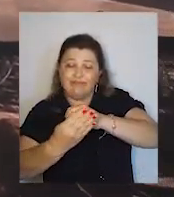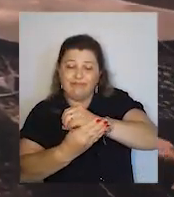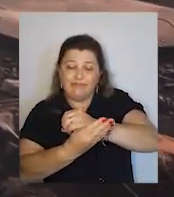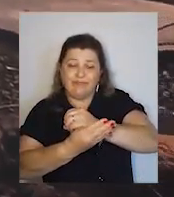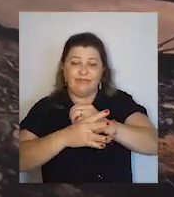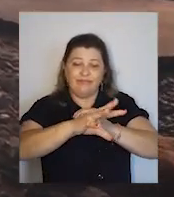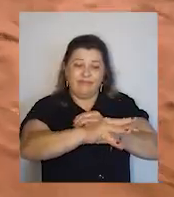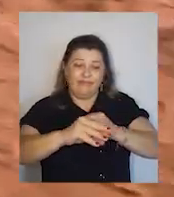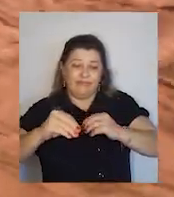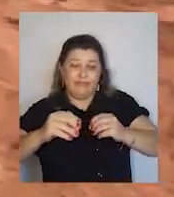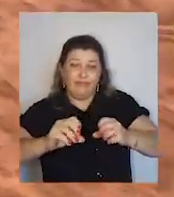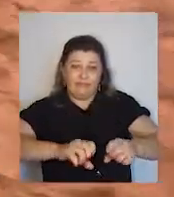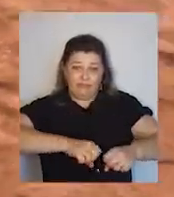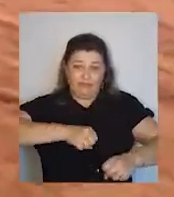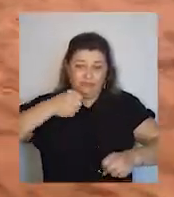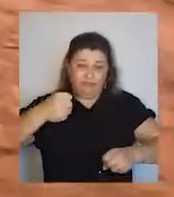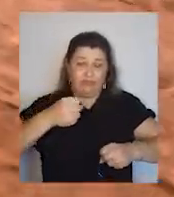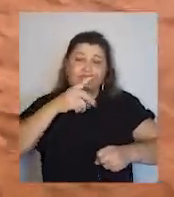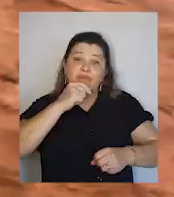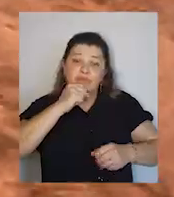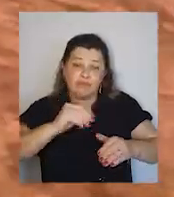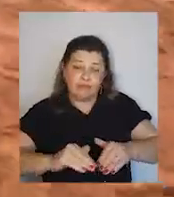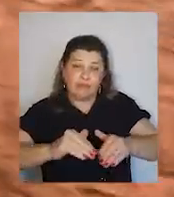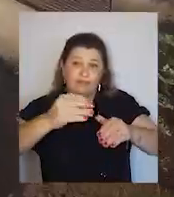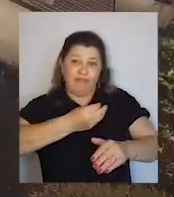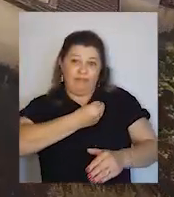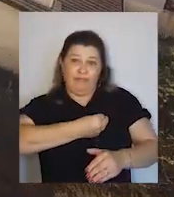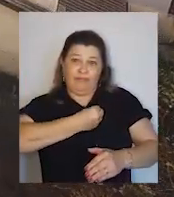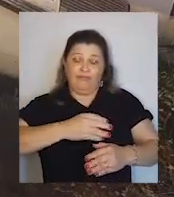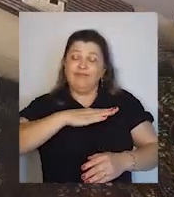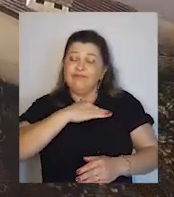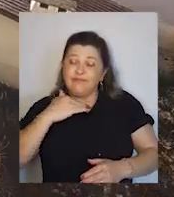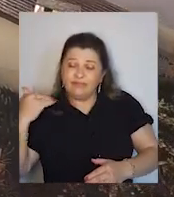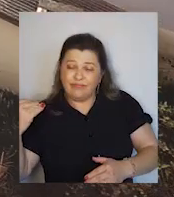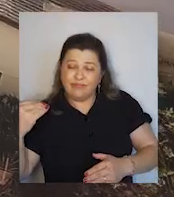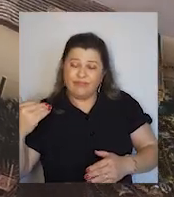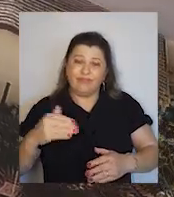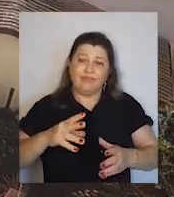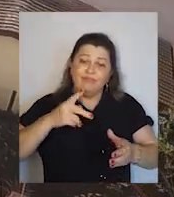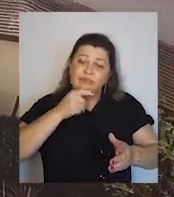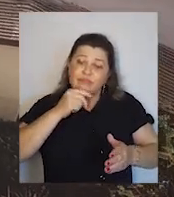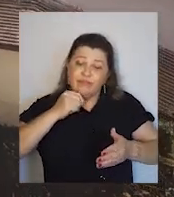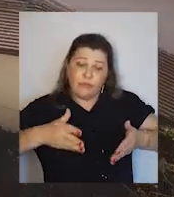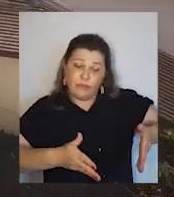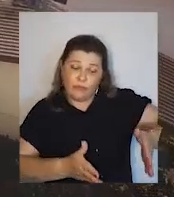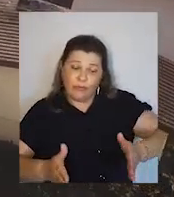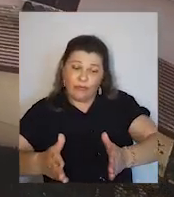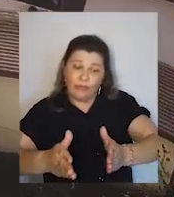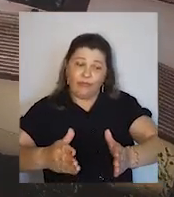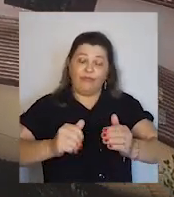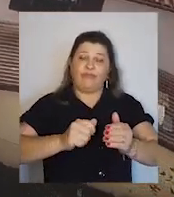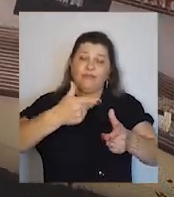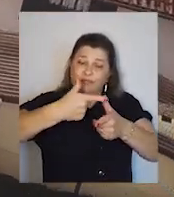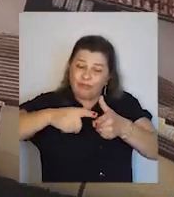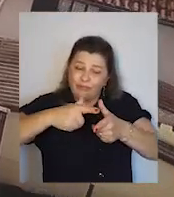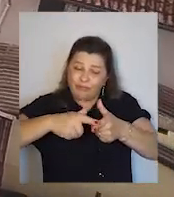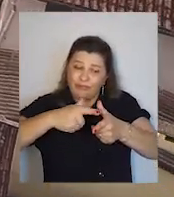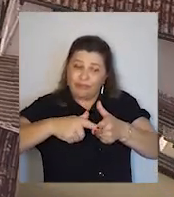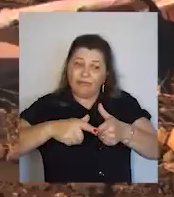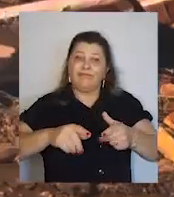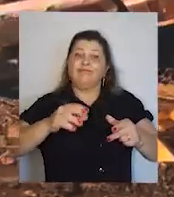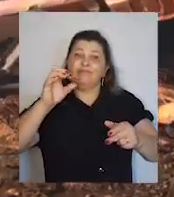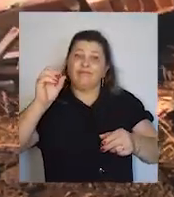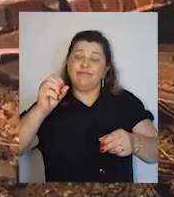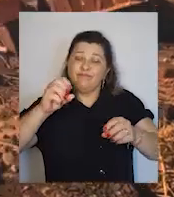foram arrancados pela força das águas. Vidas se perderam, levadas pelo rio ou por soterramentos.